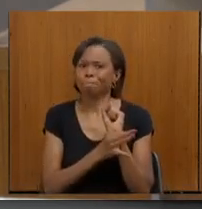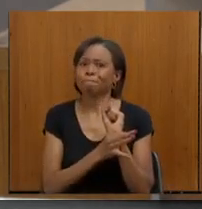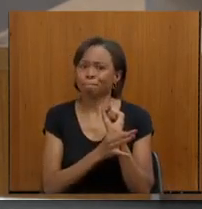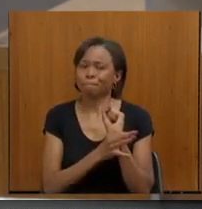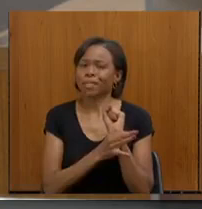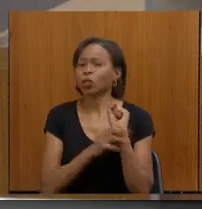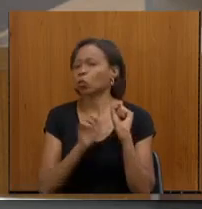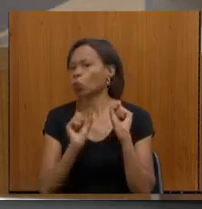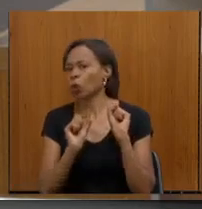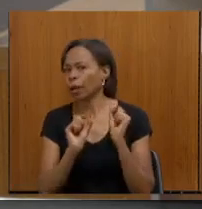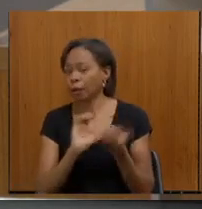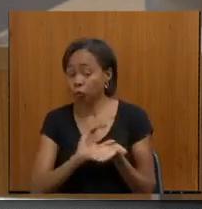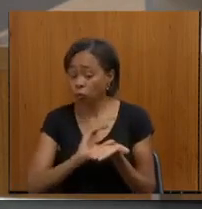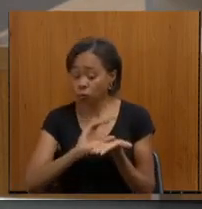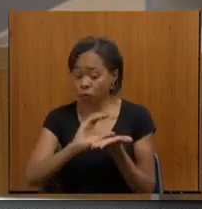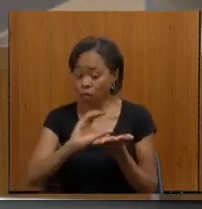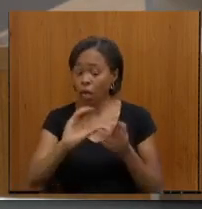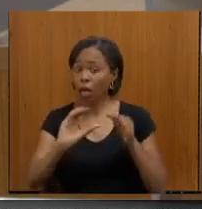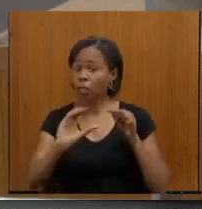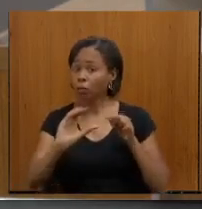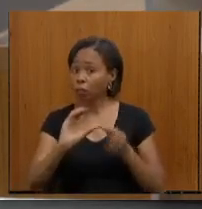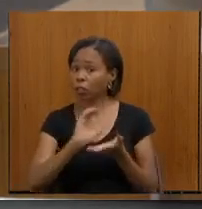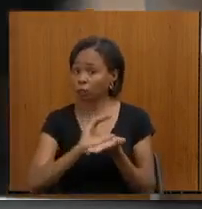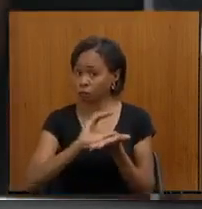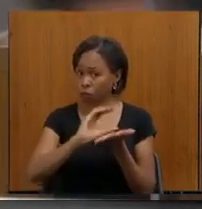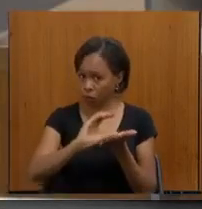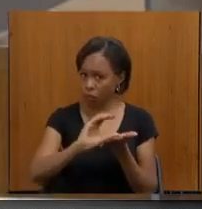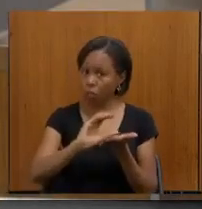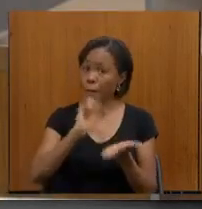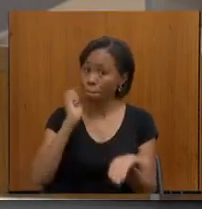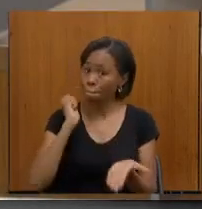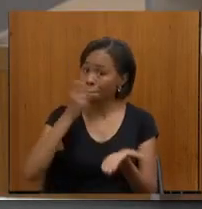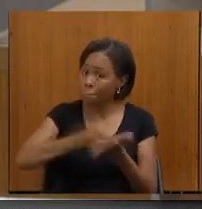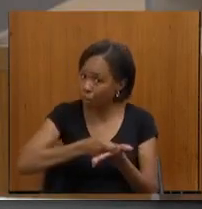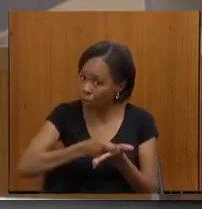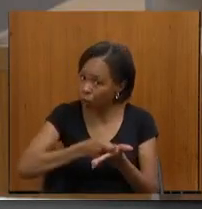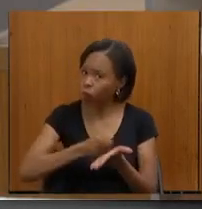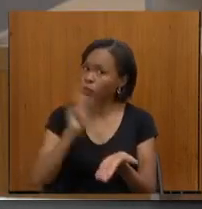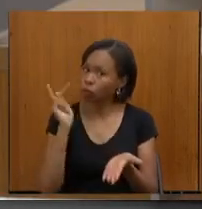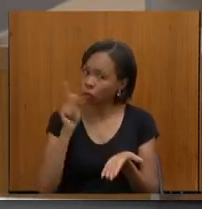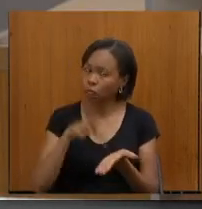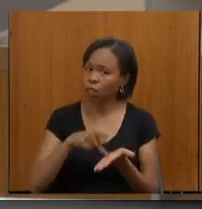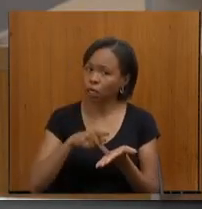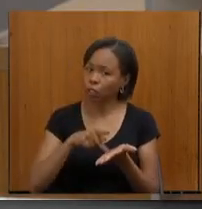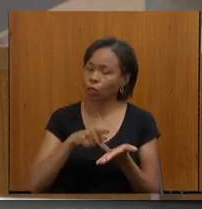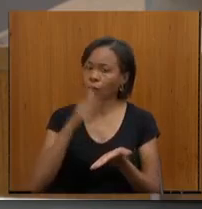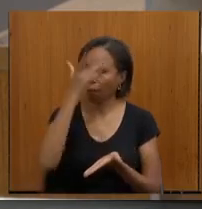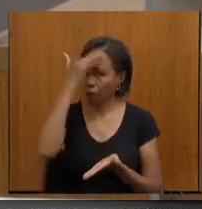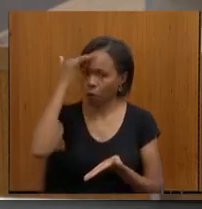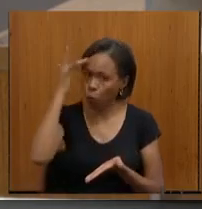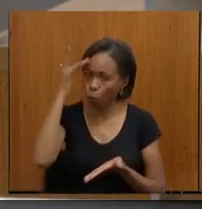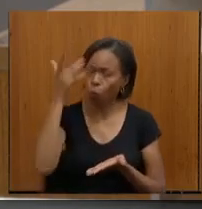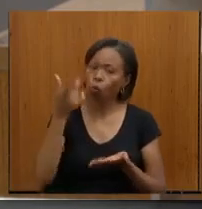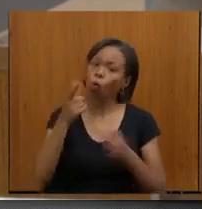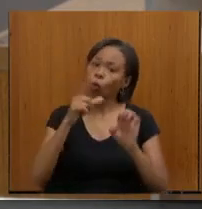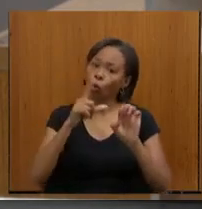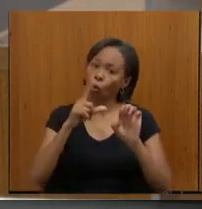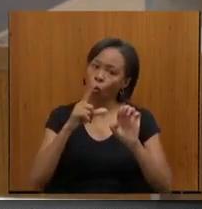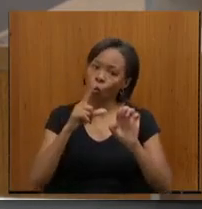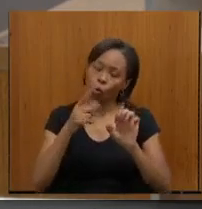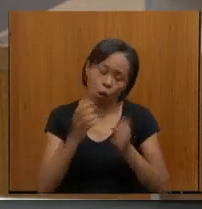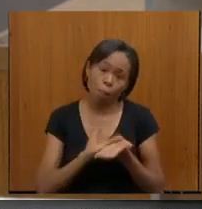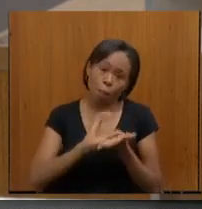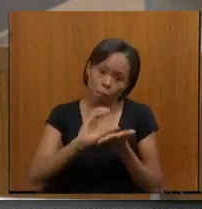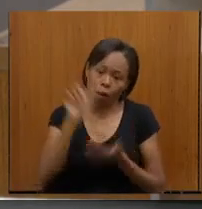esse investimento será pago né para retornar para o investidor né e para que isso aconteça há